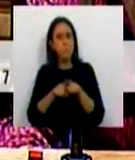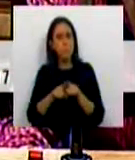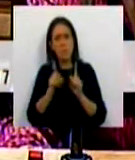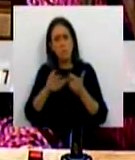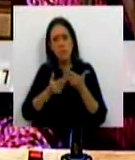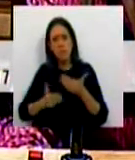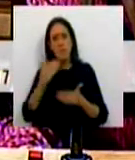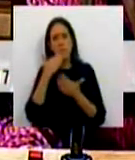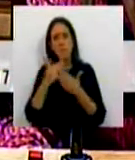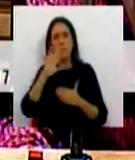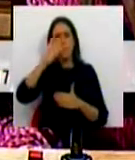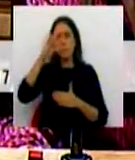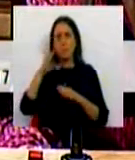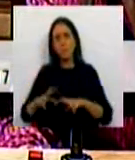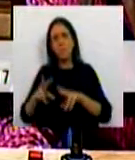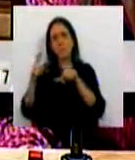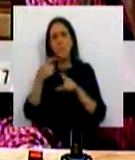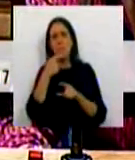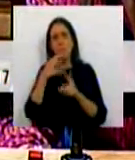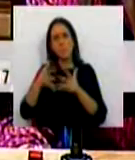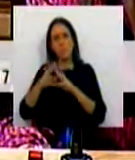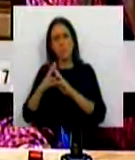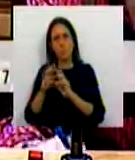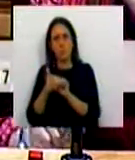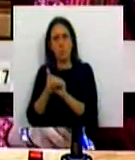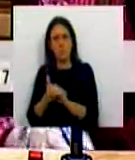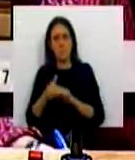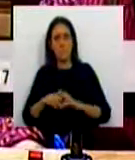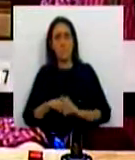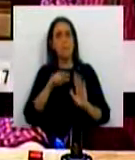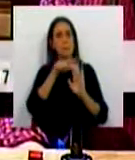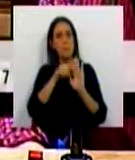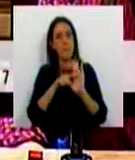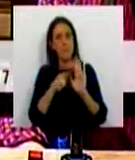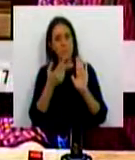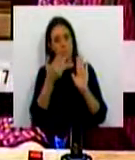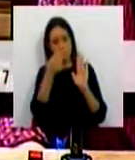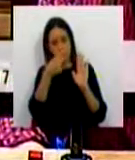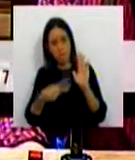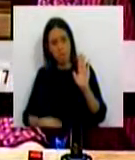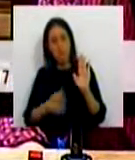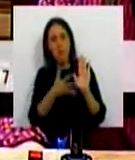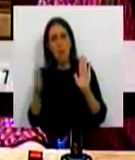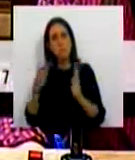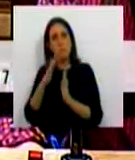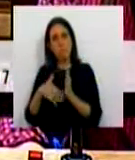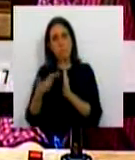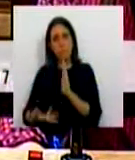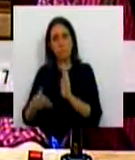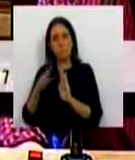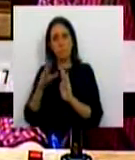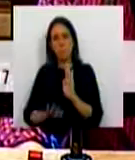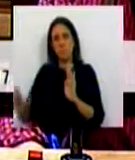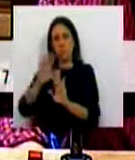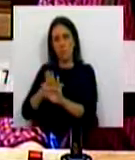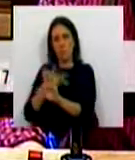coloquem o país a crescer de forma estrutural. Muitas destas medidas estão no Programa Nacional de Reformas. O futuro do país